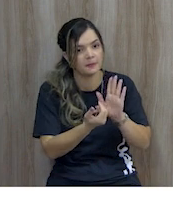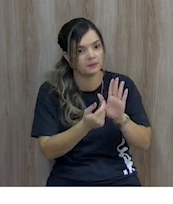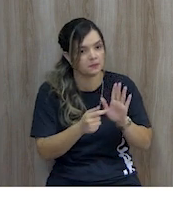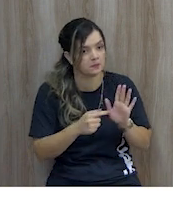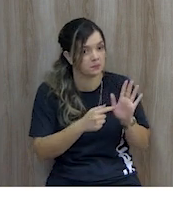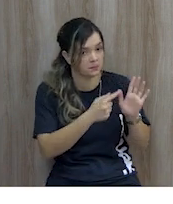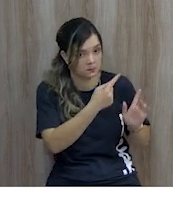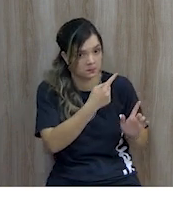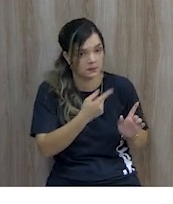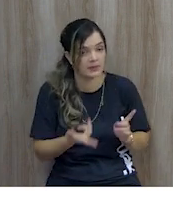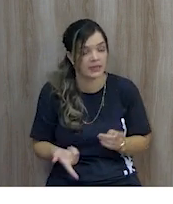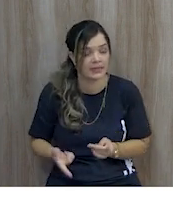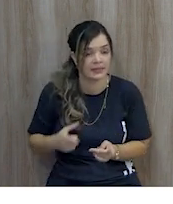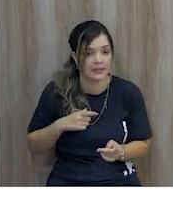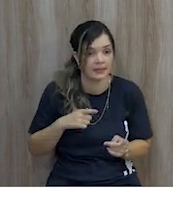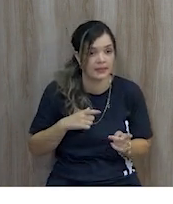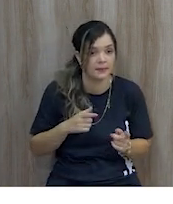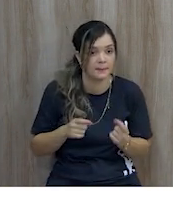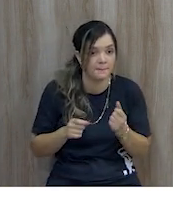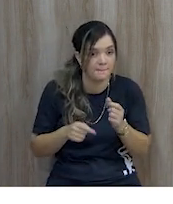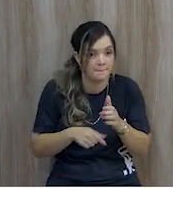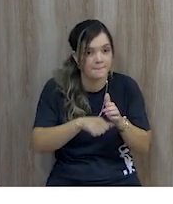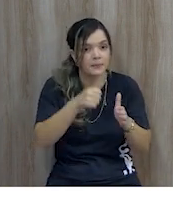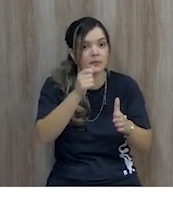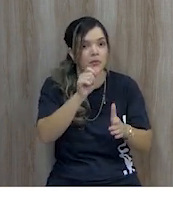reseção unitária.